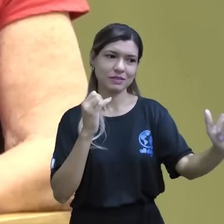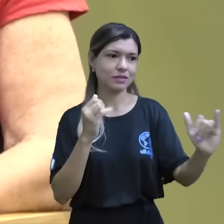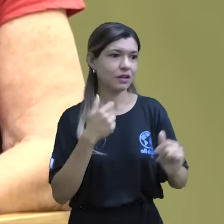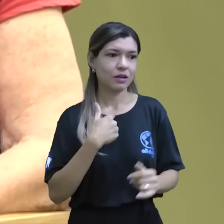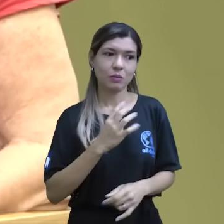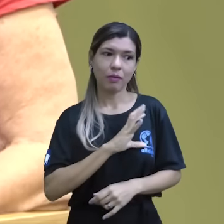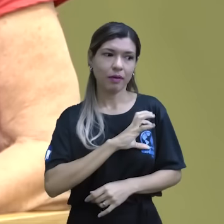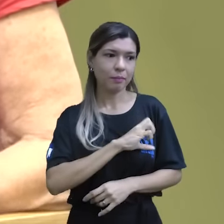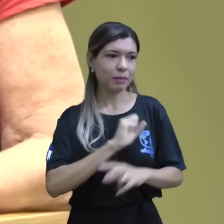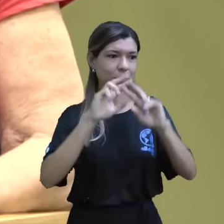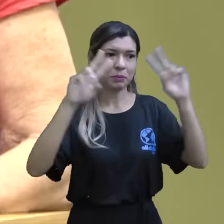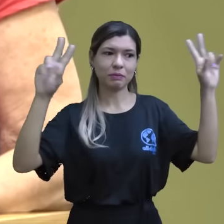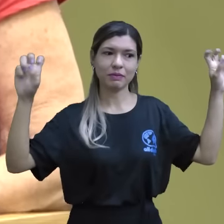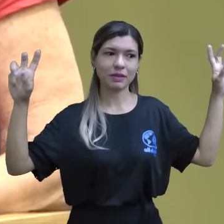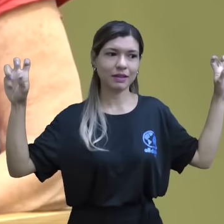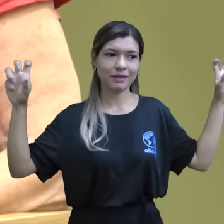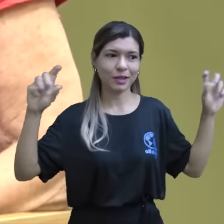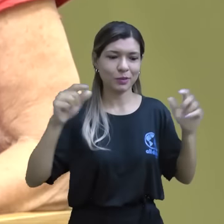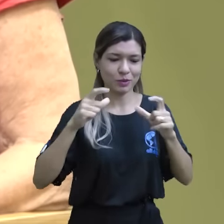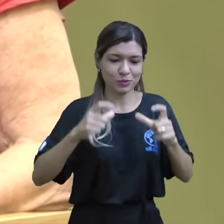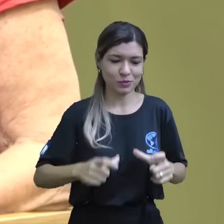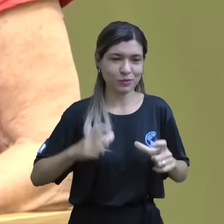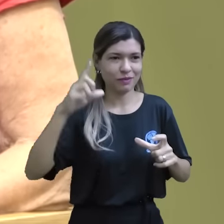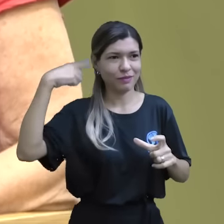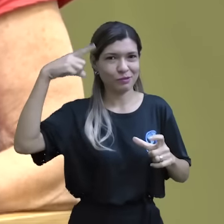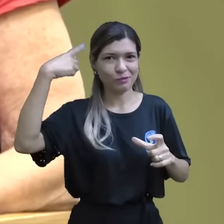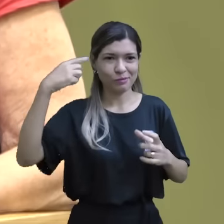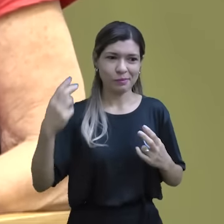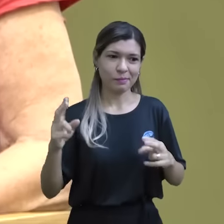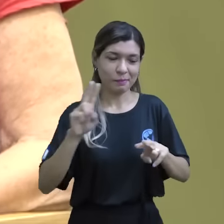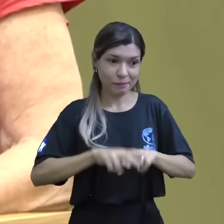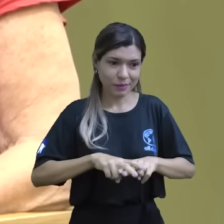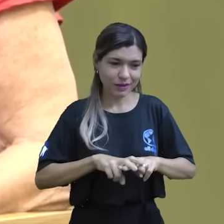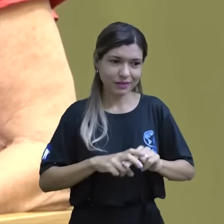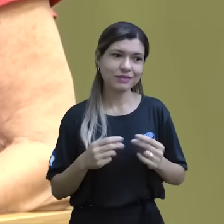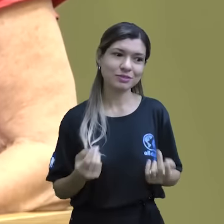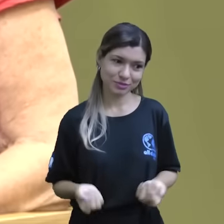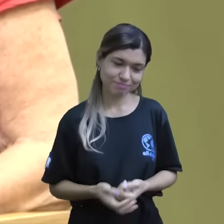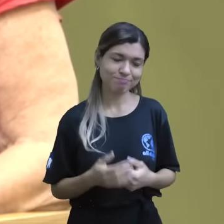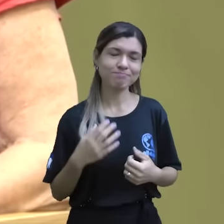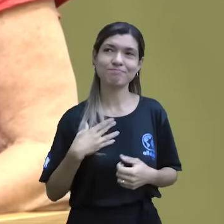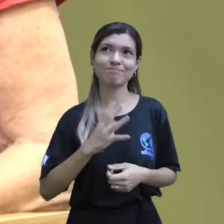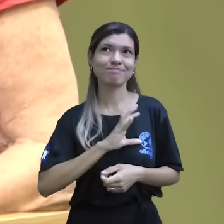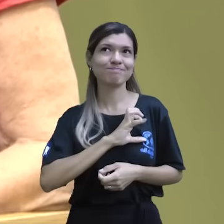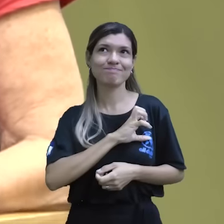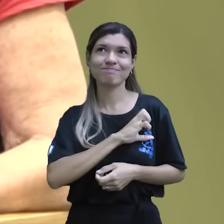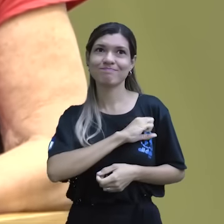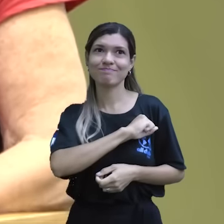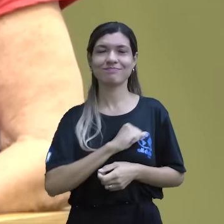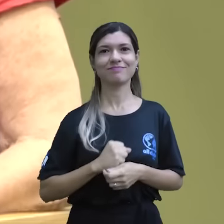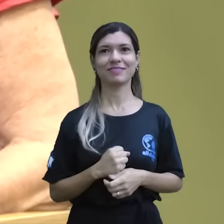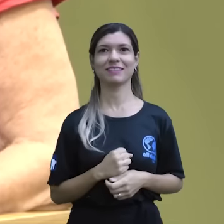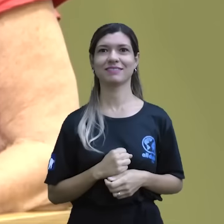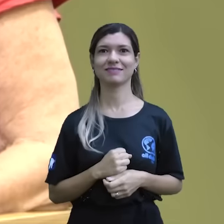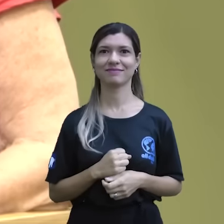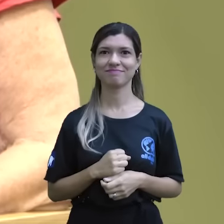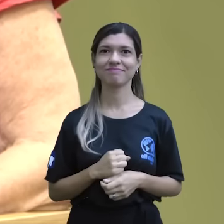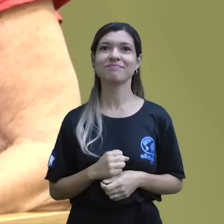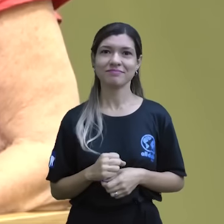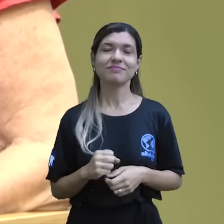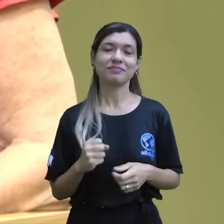da Loucura, que então fala do tempo que ele passou no hospício, no hospital, né,